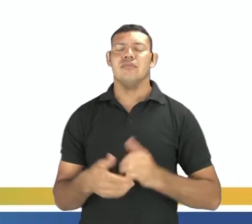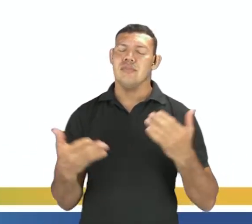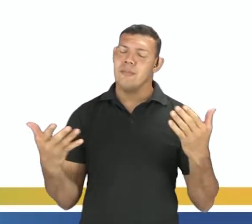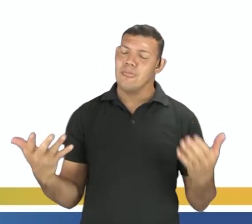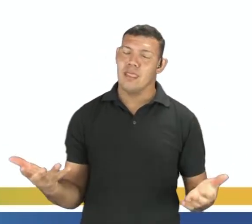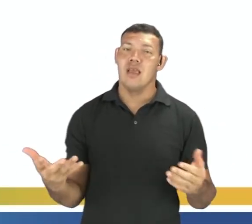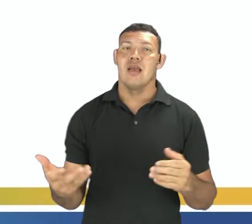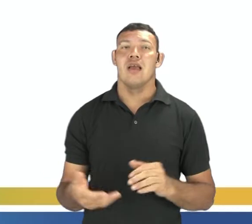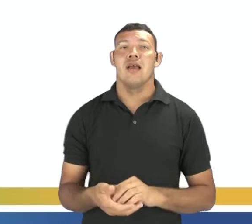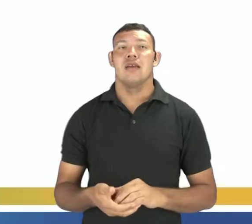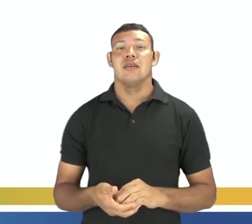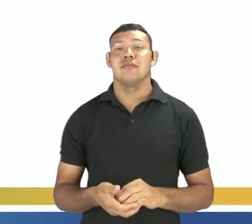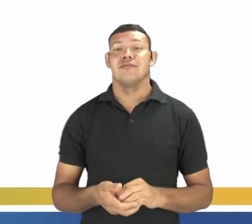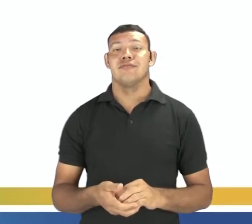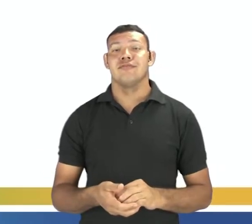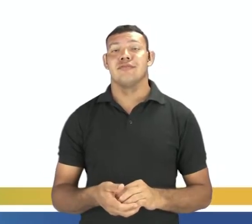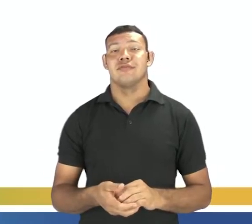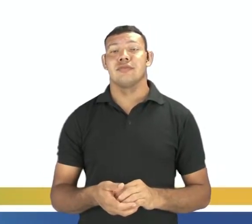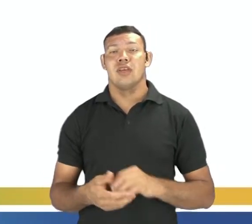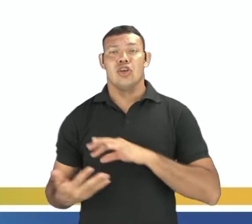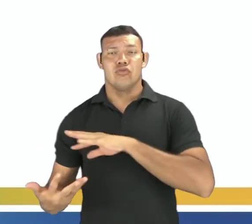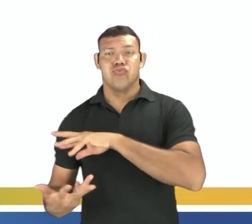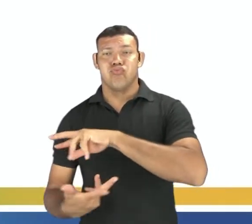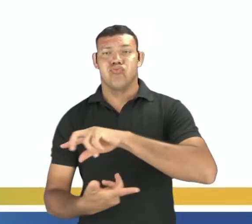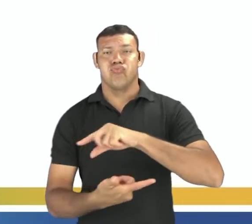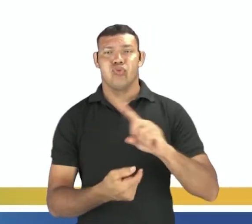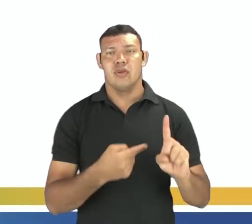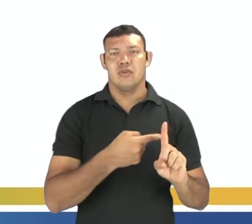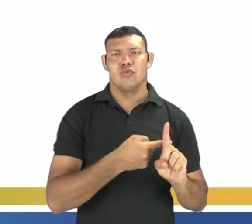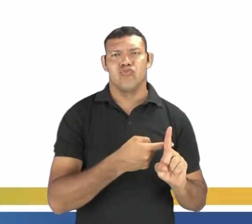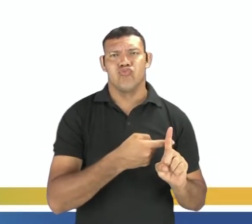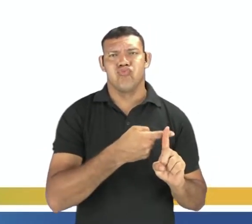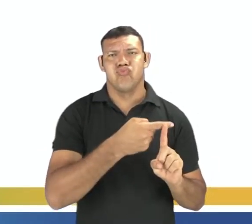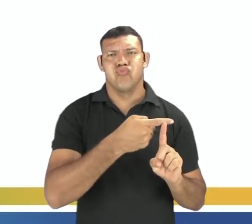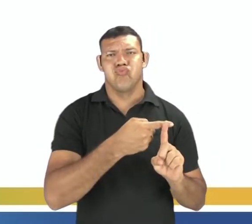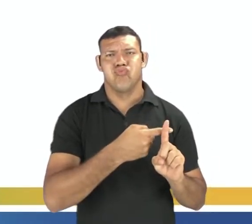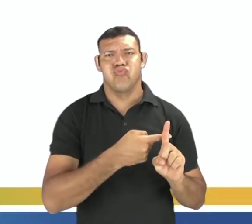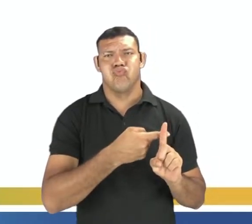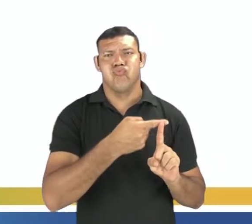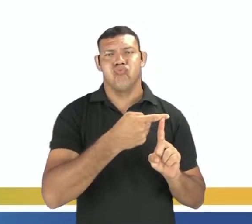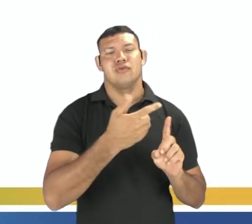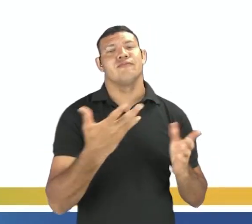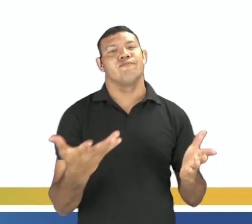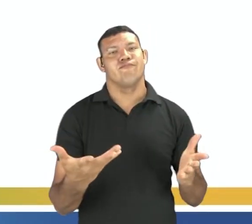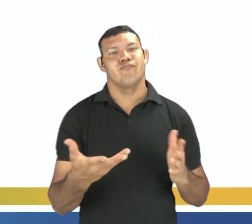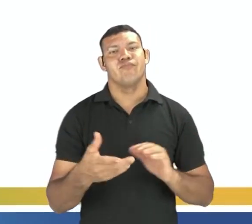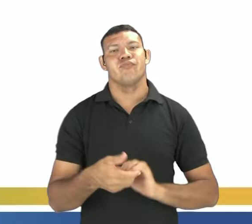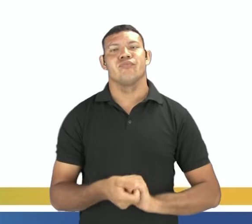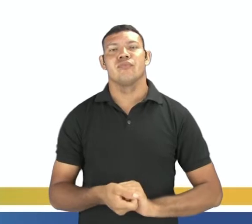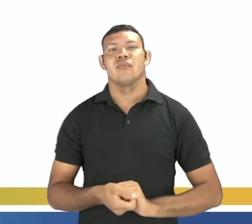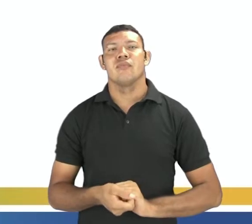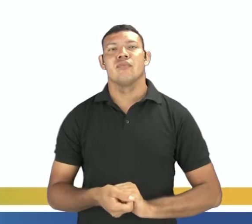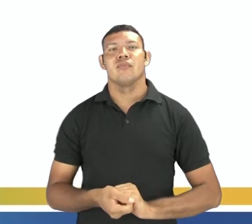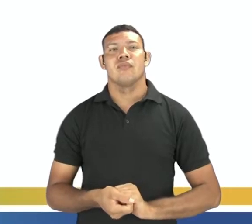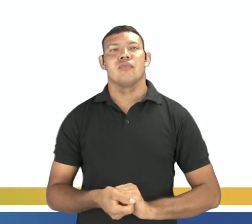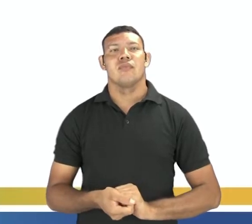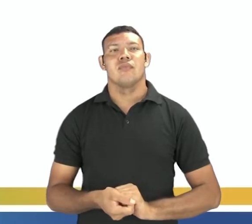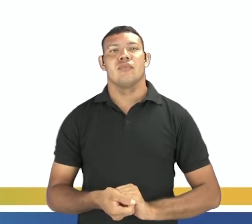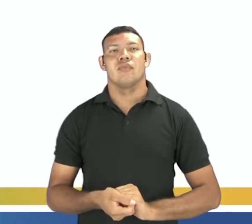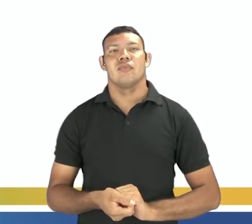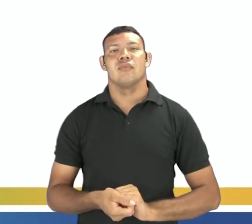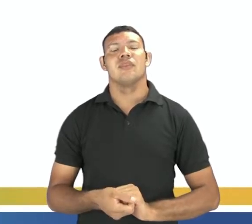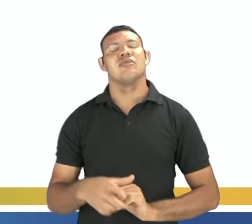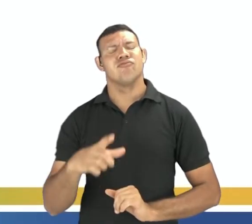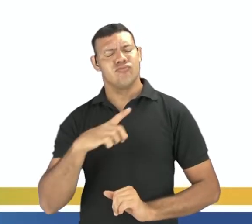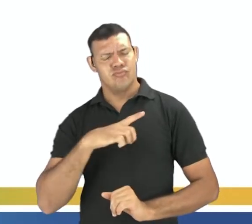Então, pessoal, agora vamos entrar no aquecimento global. O que vem a ser, então, gente, o aquecimento global? Tendo o seguinte,